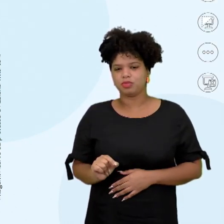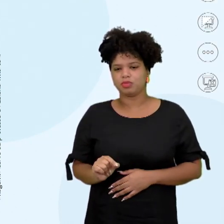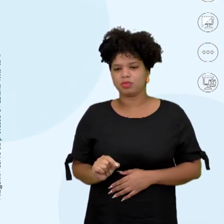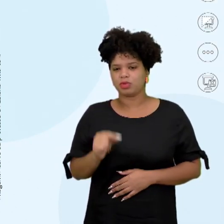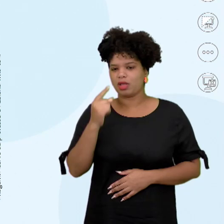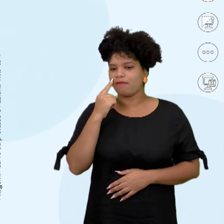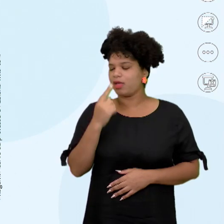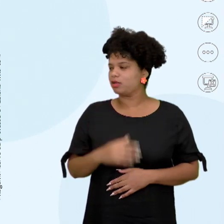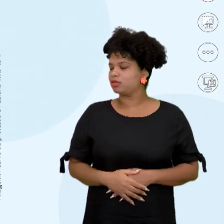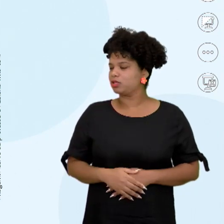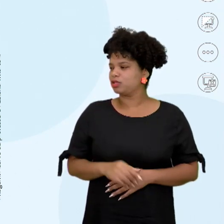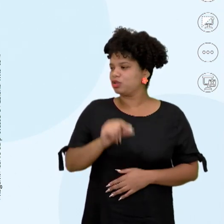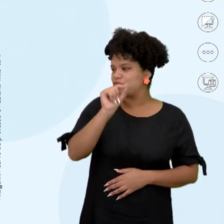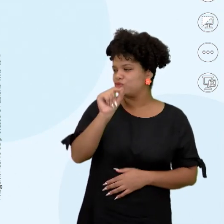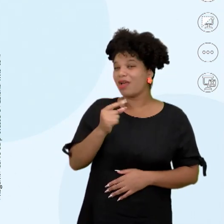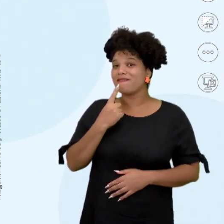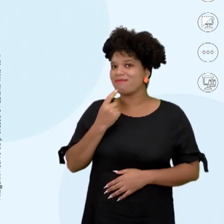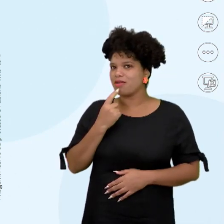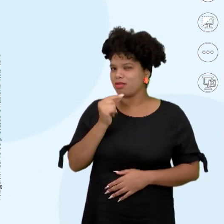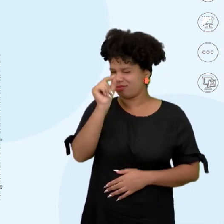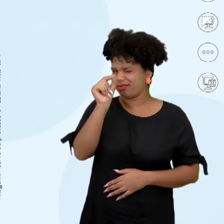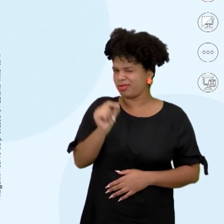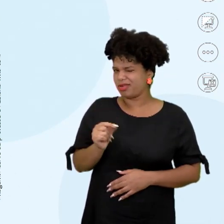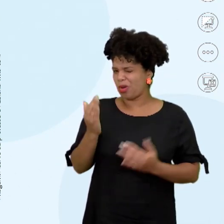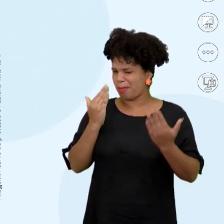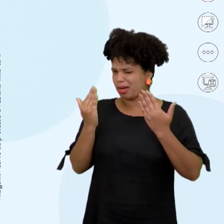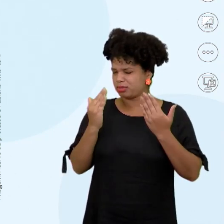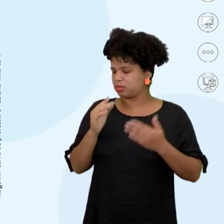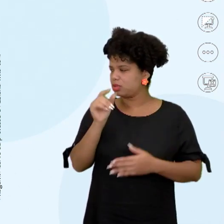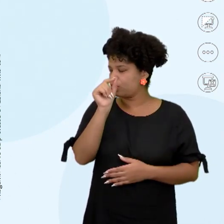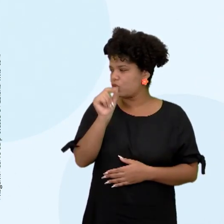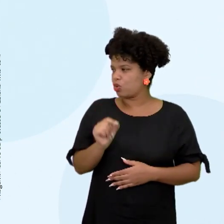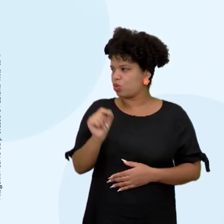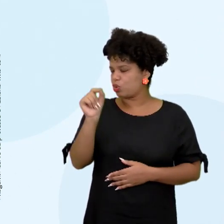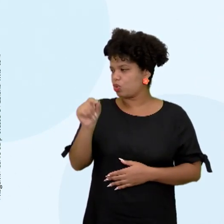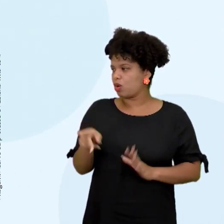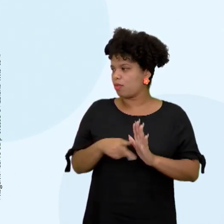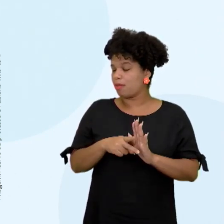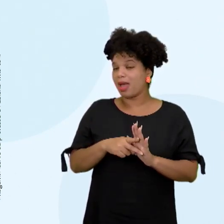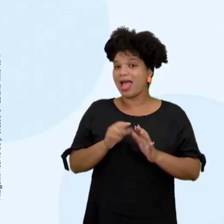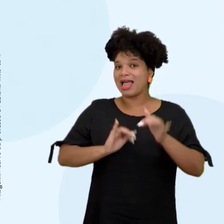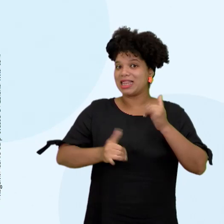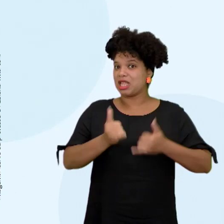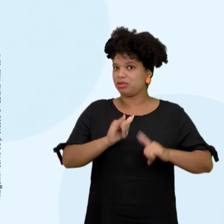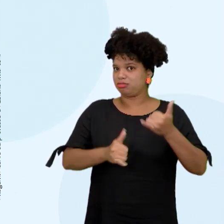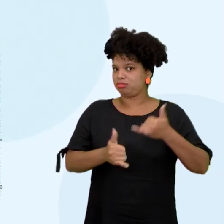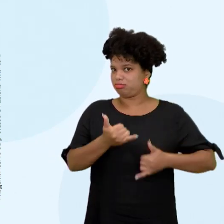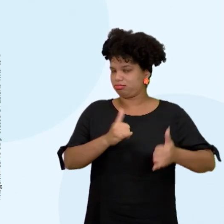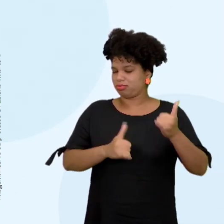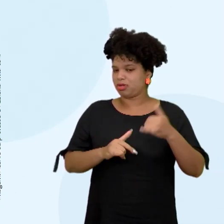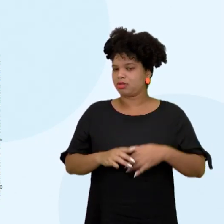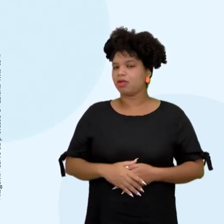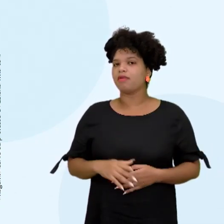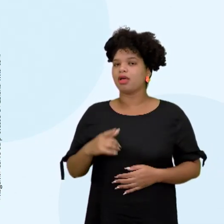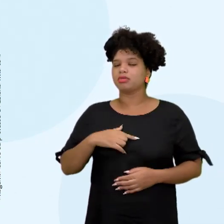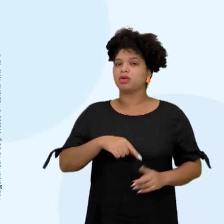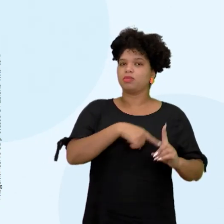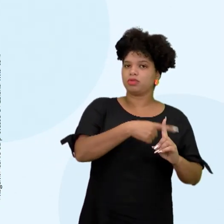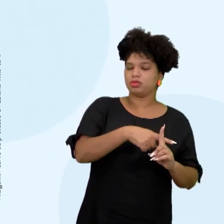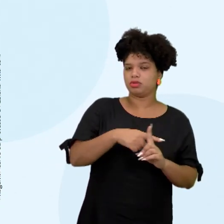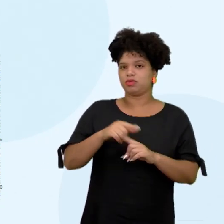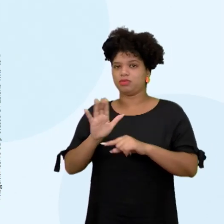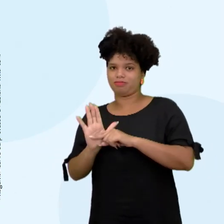linhas vermelhas aqui. Essa parte aqui é a parte da energia, de alimentação. Então, você tem o positivo